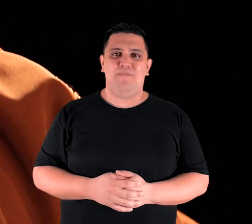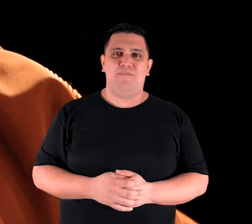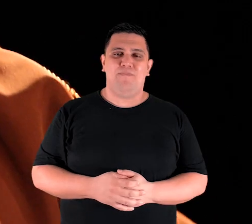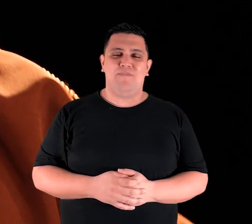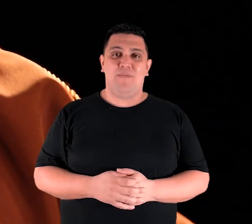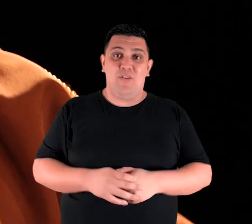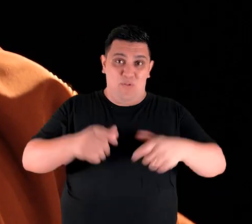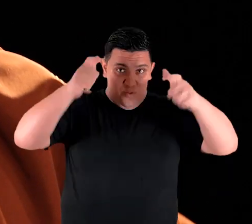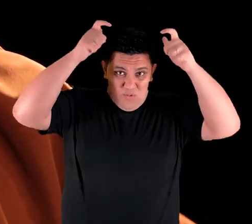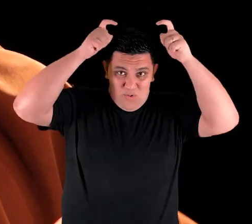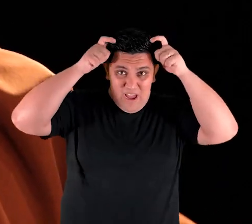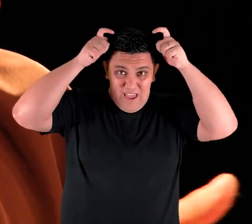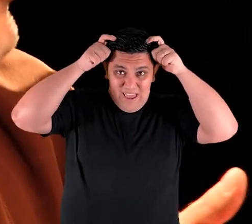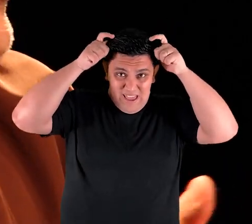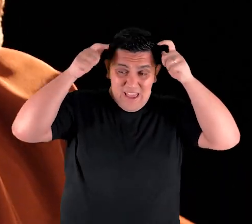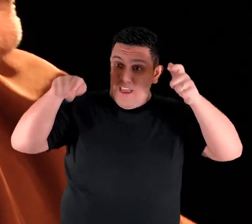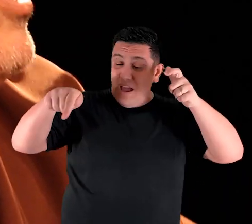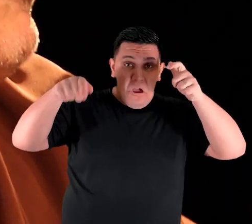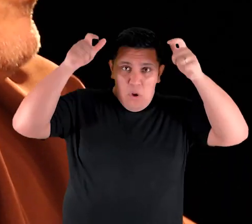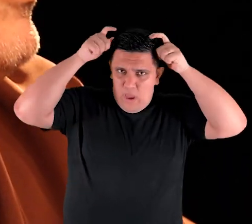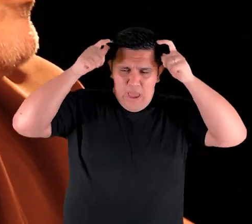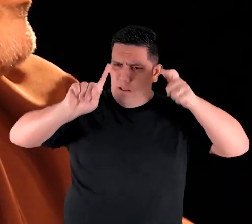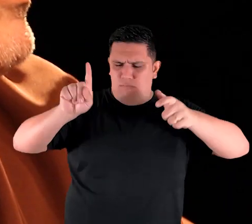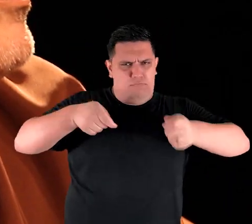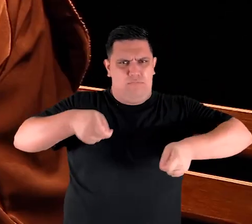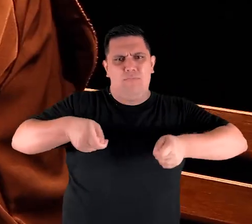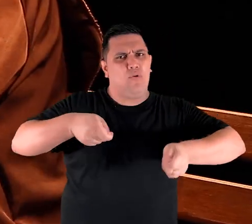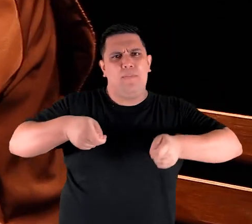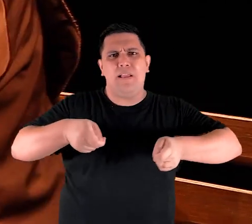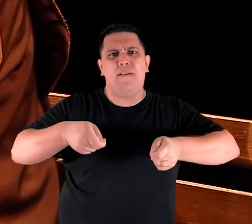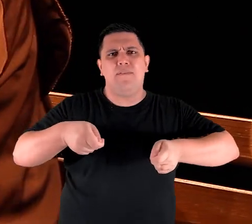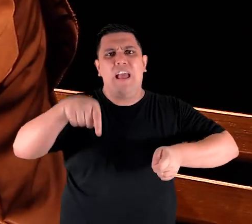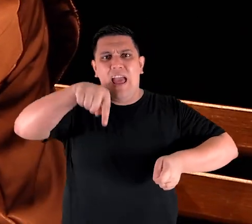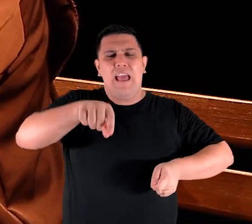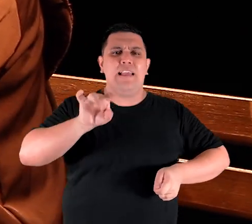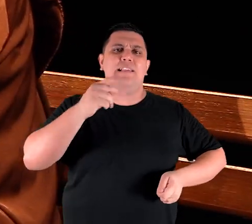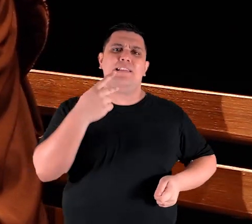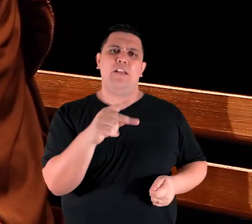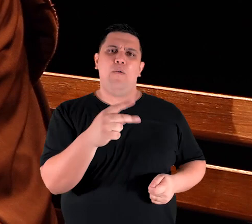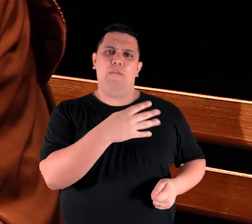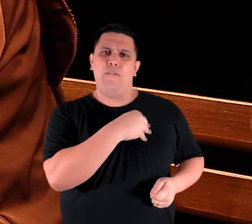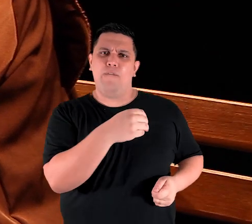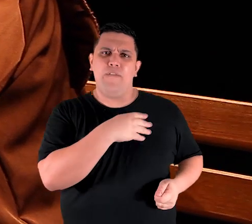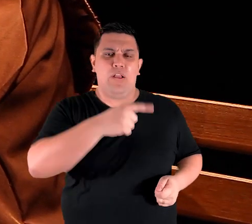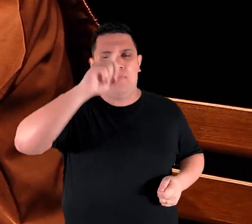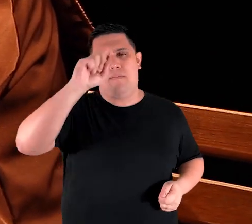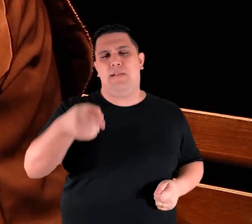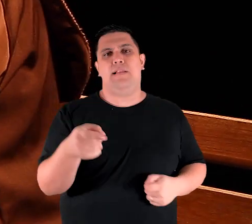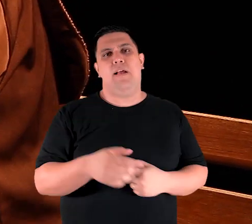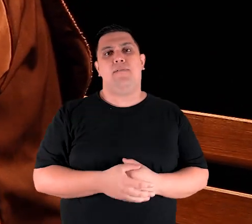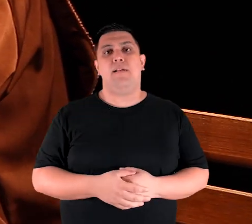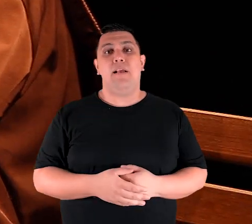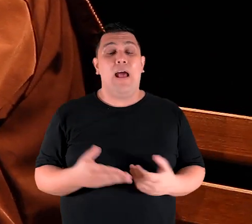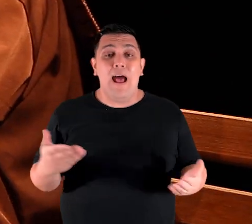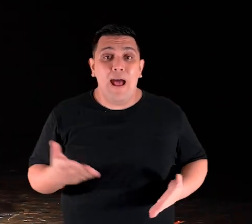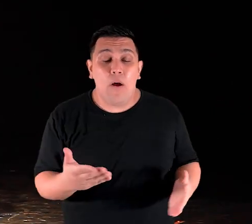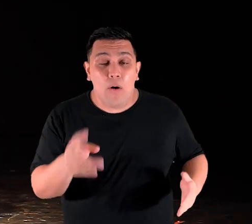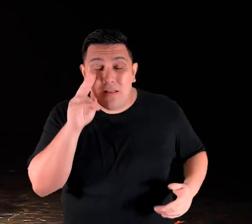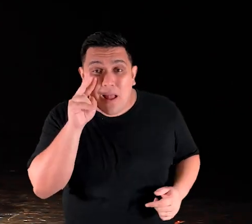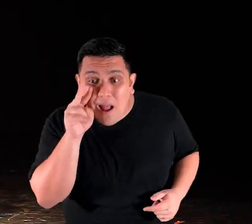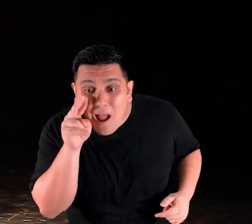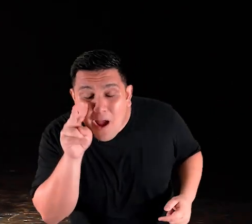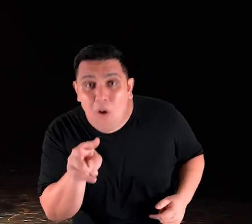O rei não dominava. Era seu filho quem mandava. Agora, olha,